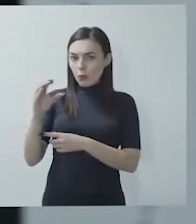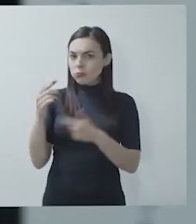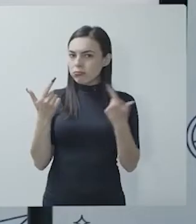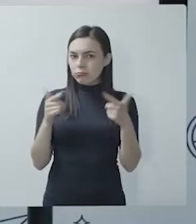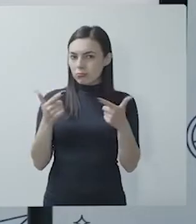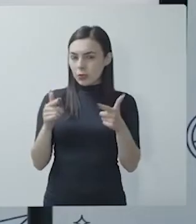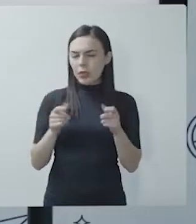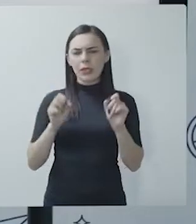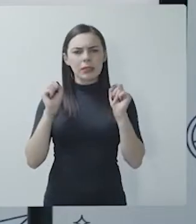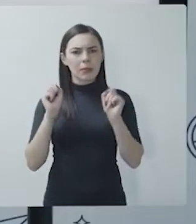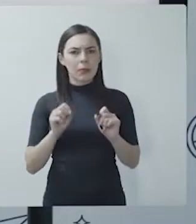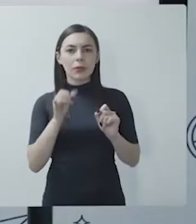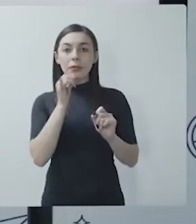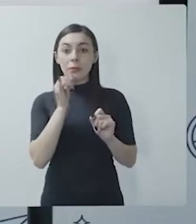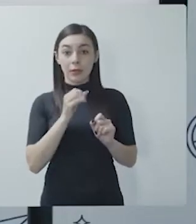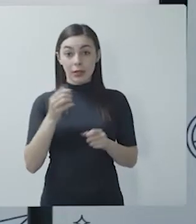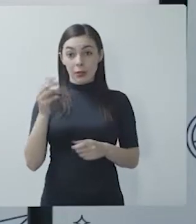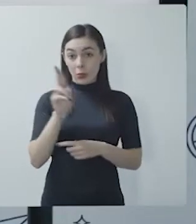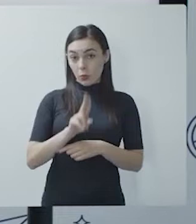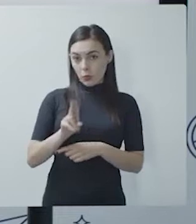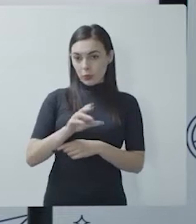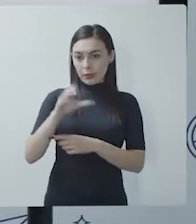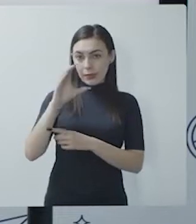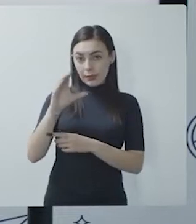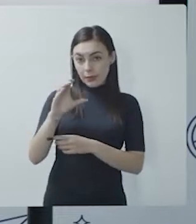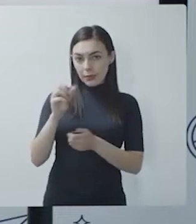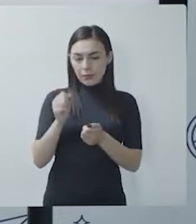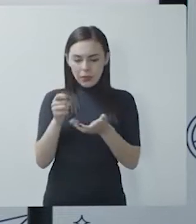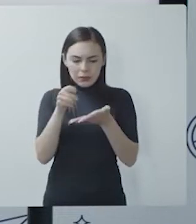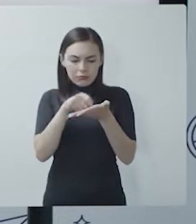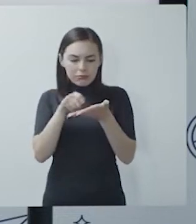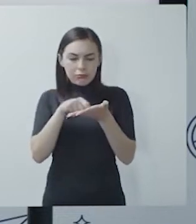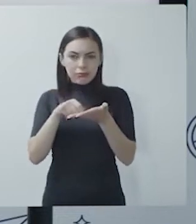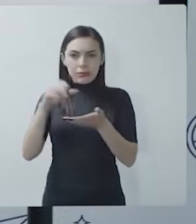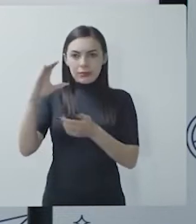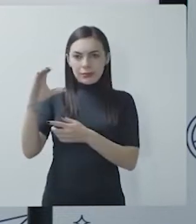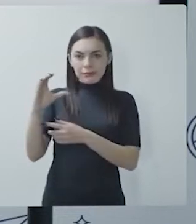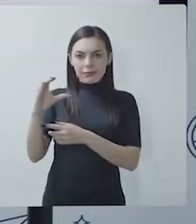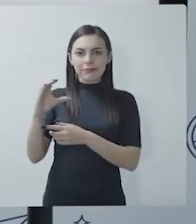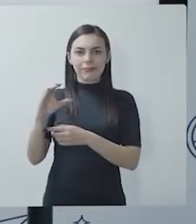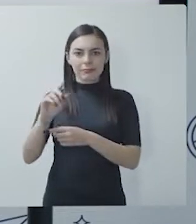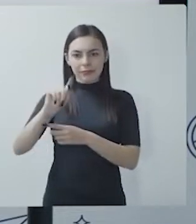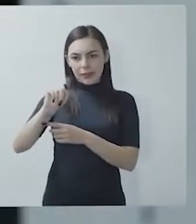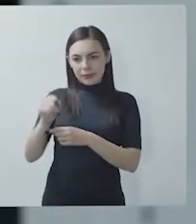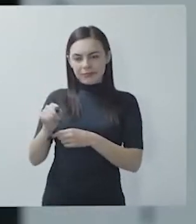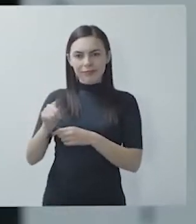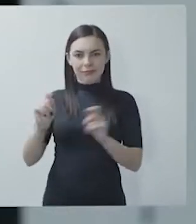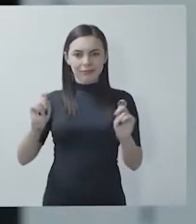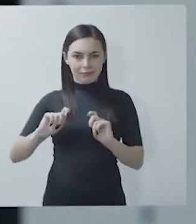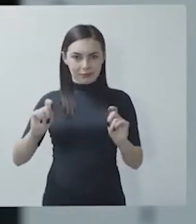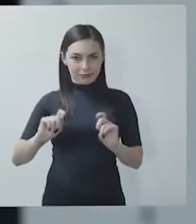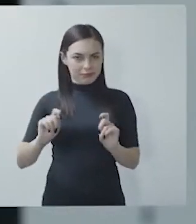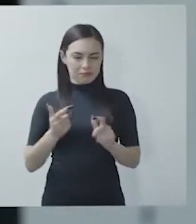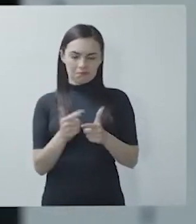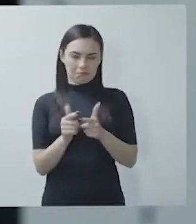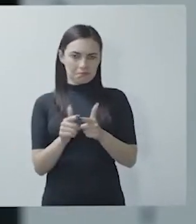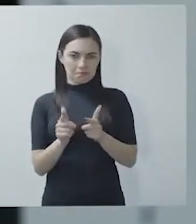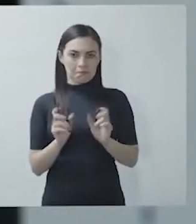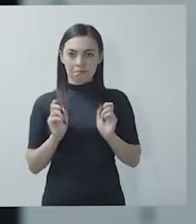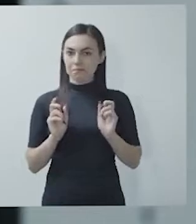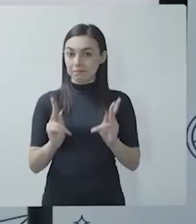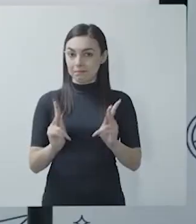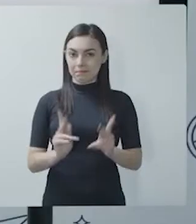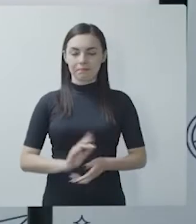letra aí, vocês podem usar a letra C e fazer o sinal da cedilha embaixo da letra C, sem problema,